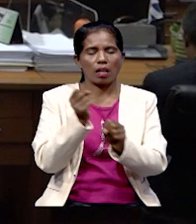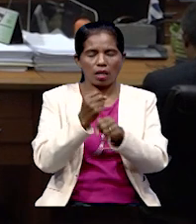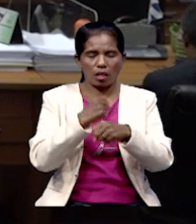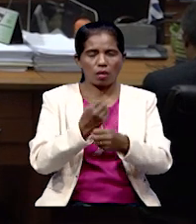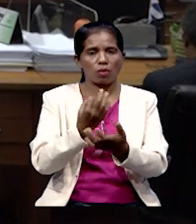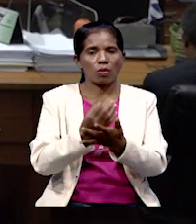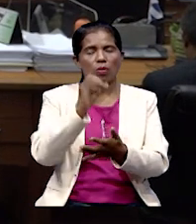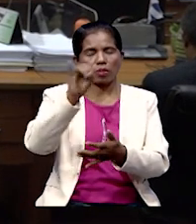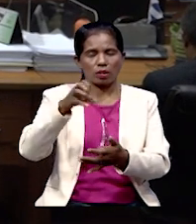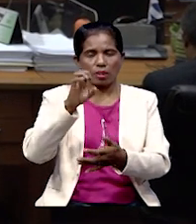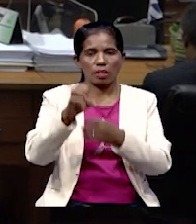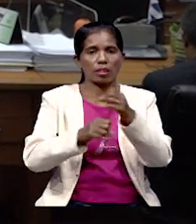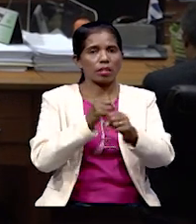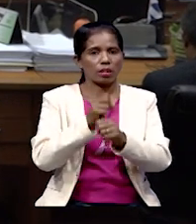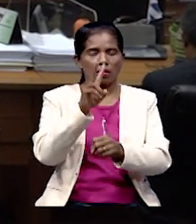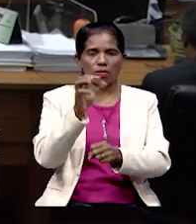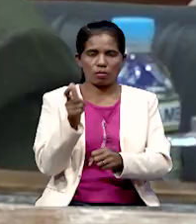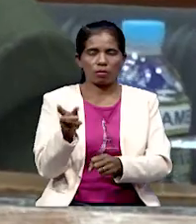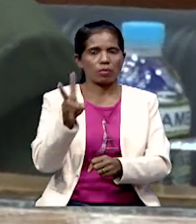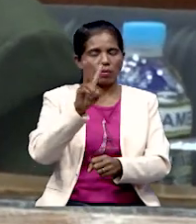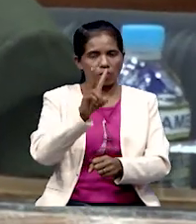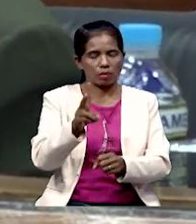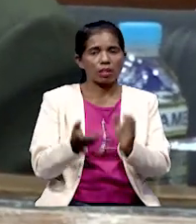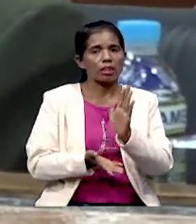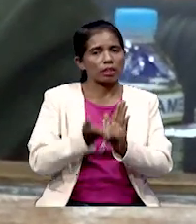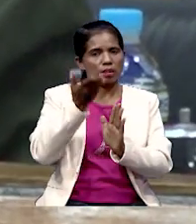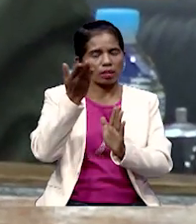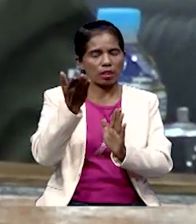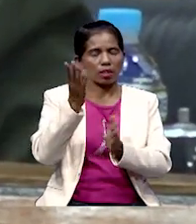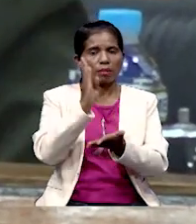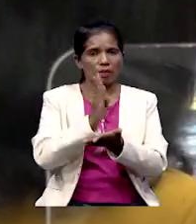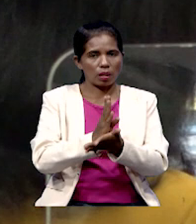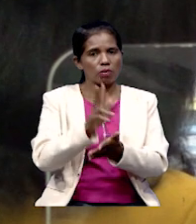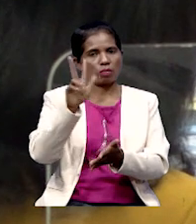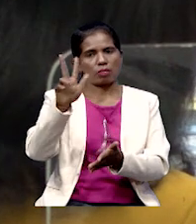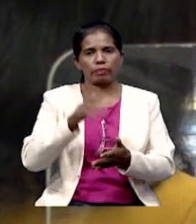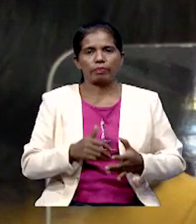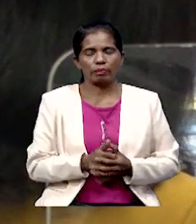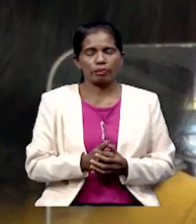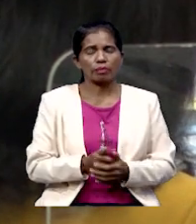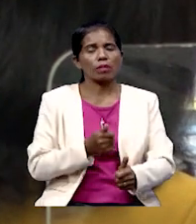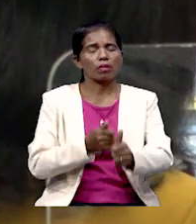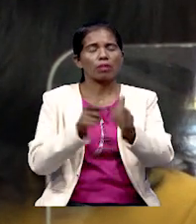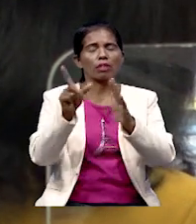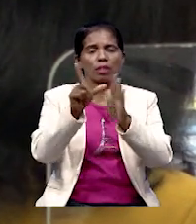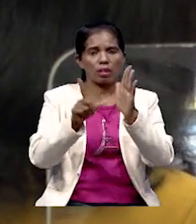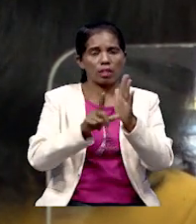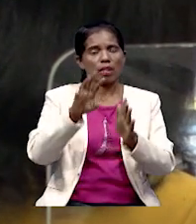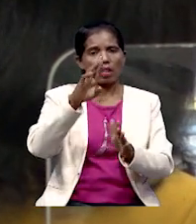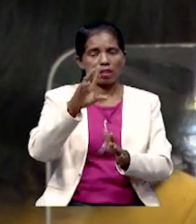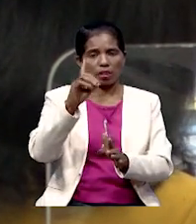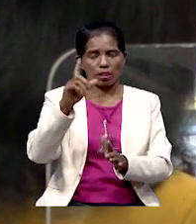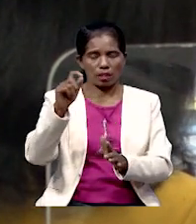geral estado tinang rihun rua ronu resin rua sa eto bilhão tolu resin. Tuir Constituição RDTL